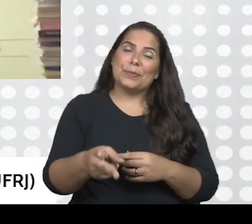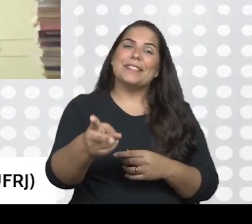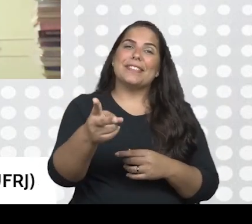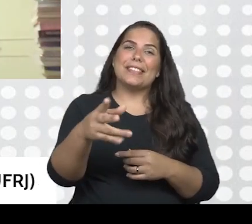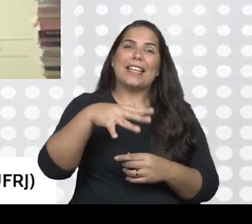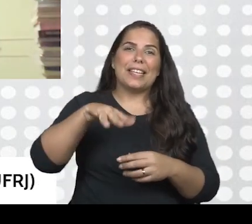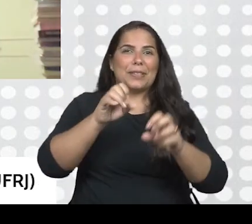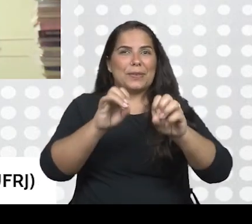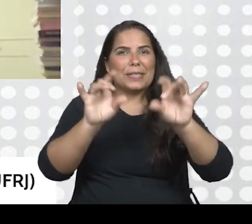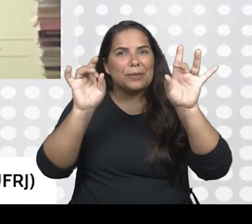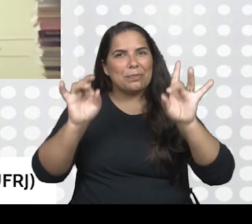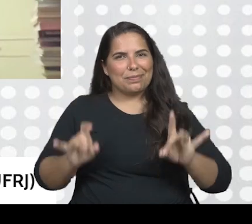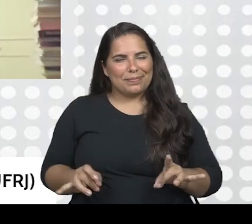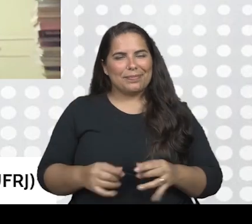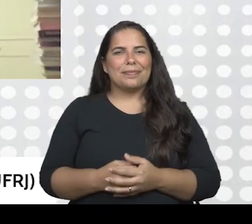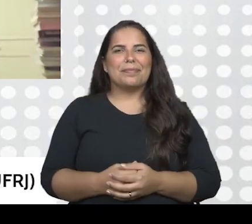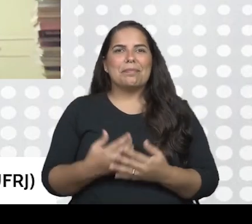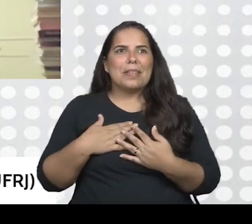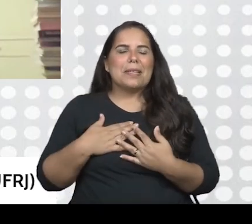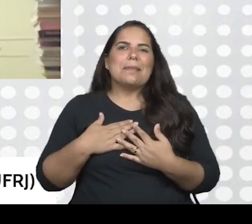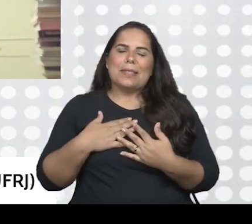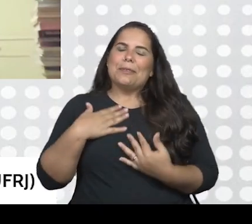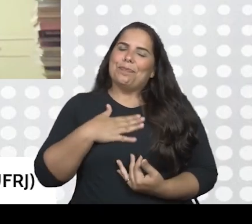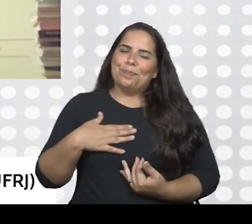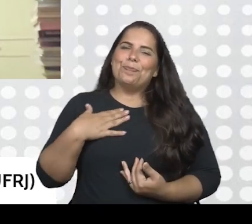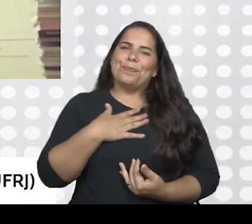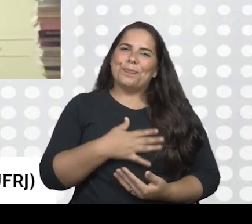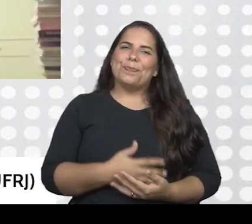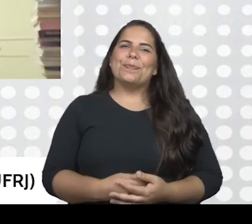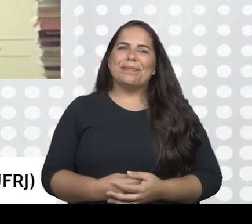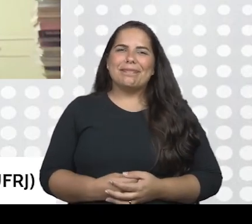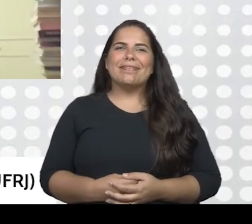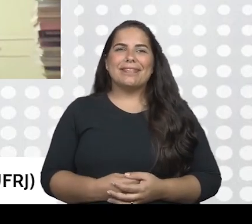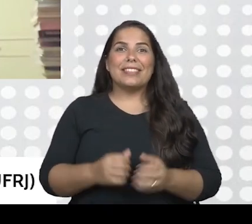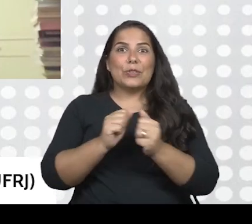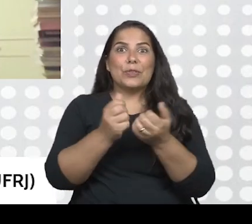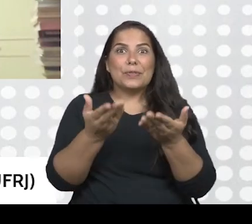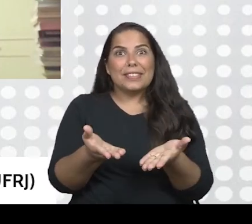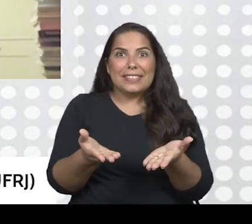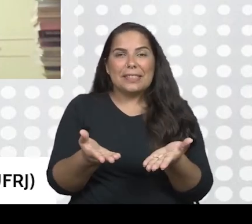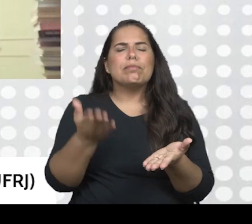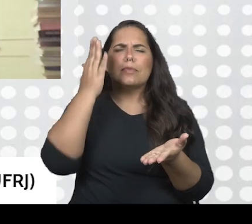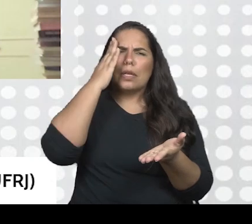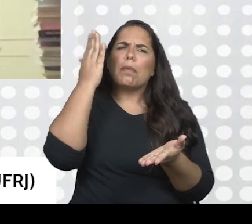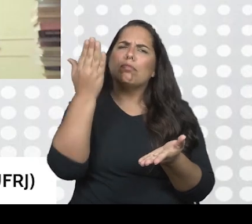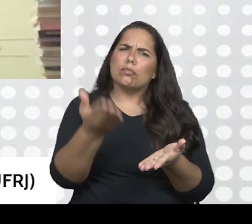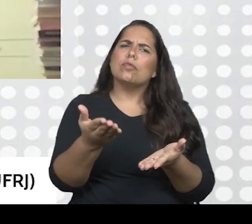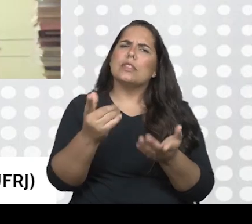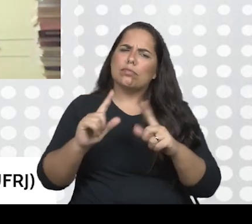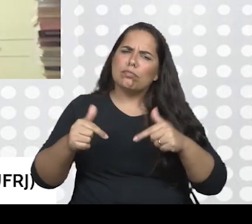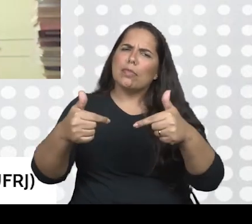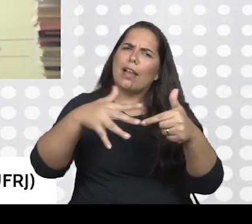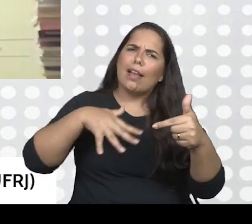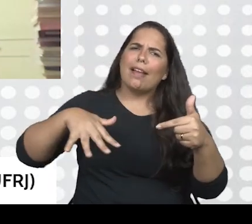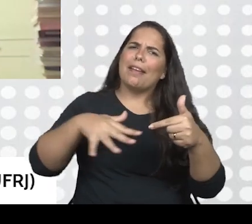a área de educação especial. Para mim é uma grande satisfação estar aqui contigo e saber que você está